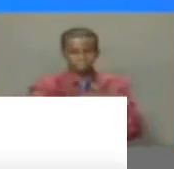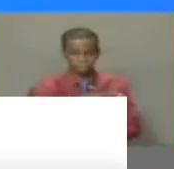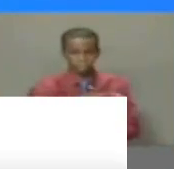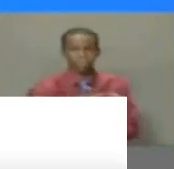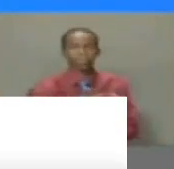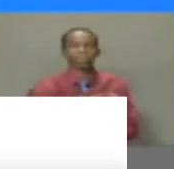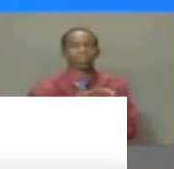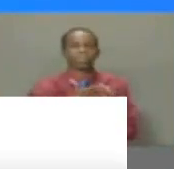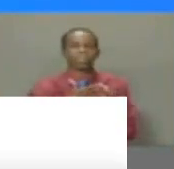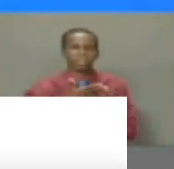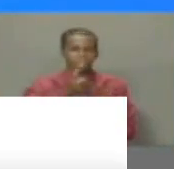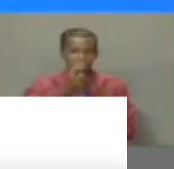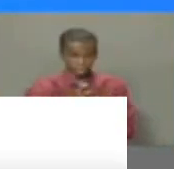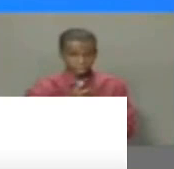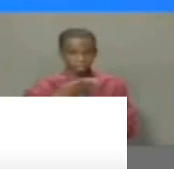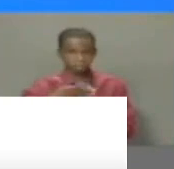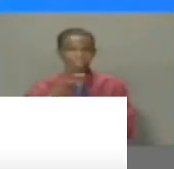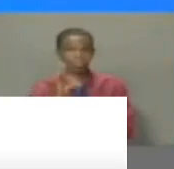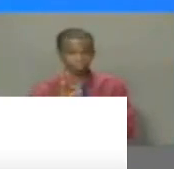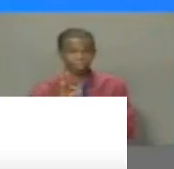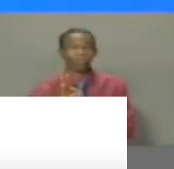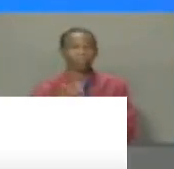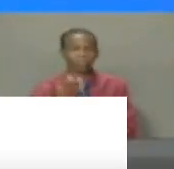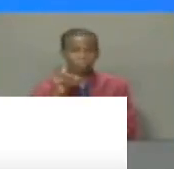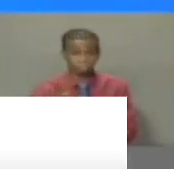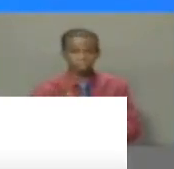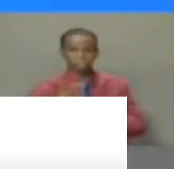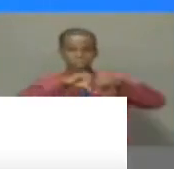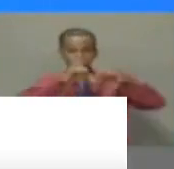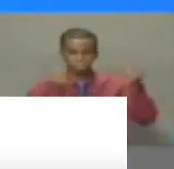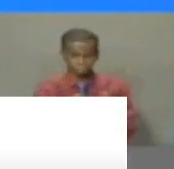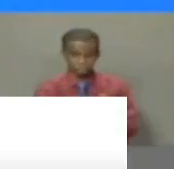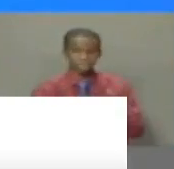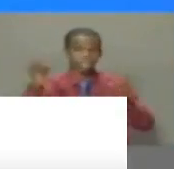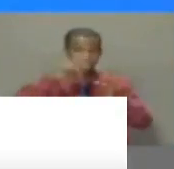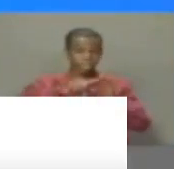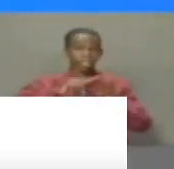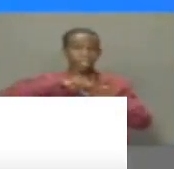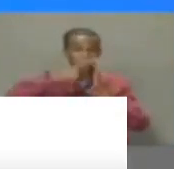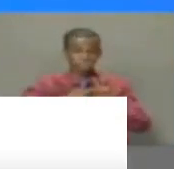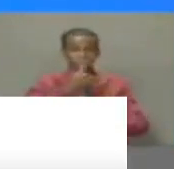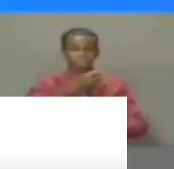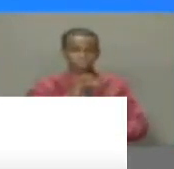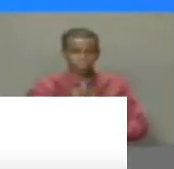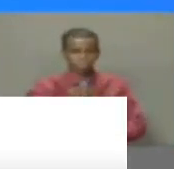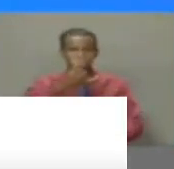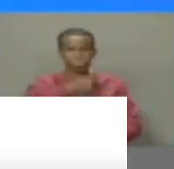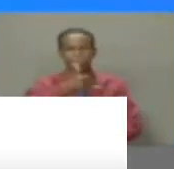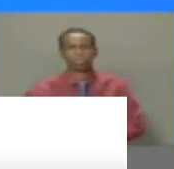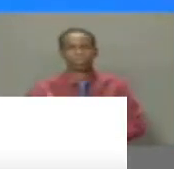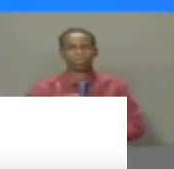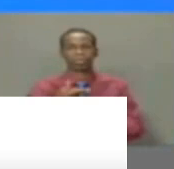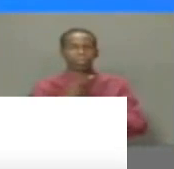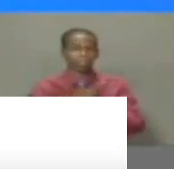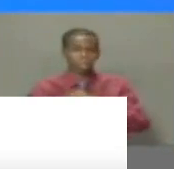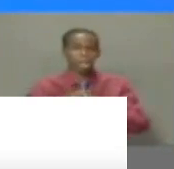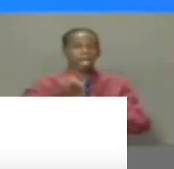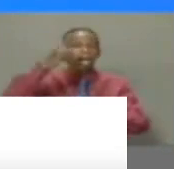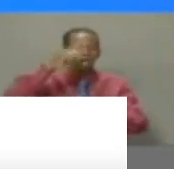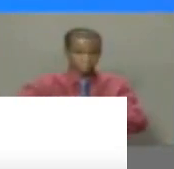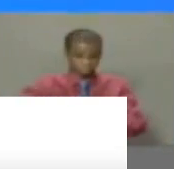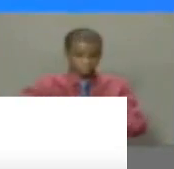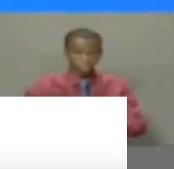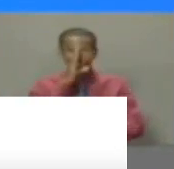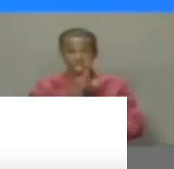empresas financiadas at2022 da Renault aqui que no ano passado nós conseguimos proporcionar a